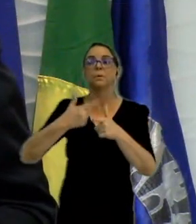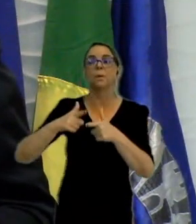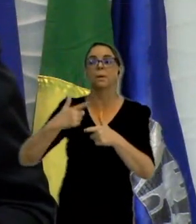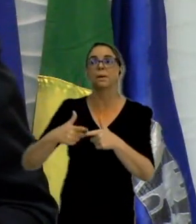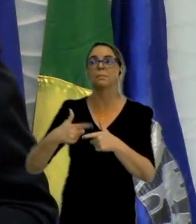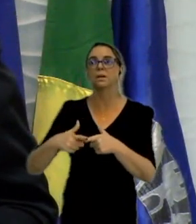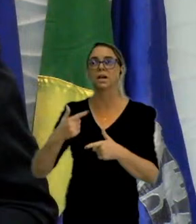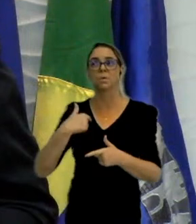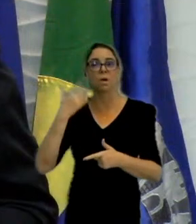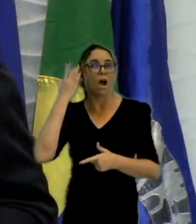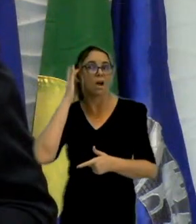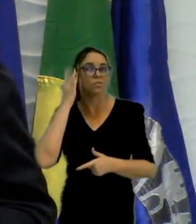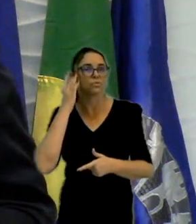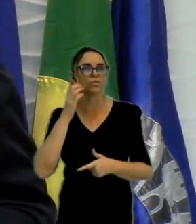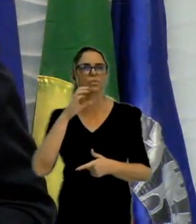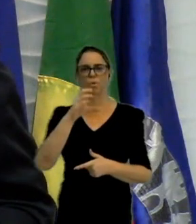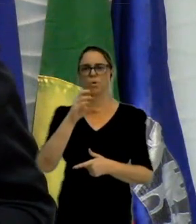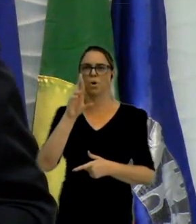eu acho que ele é meio crônico.